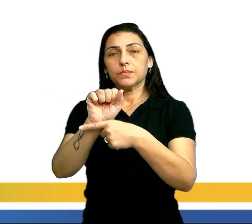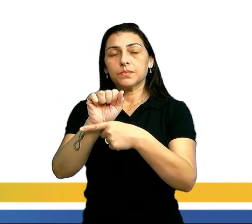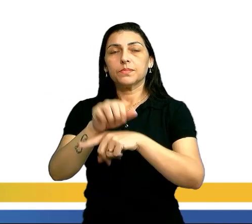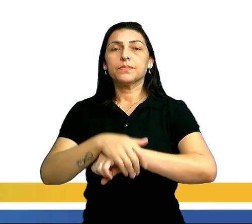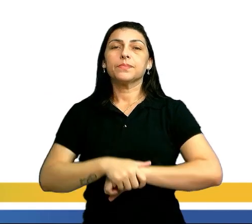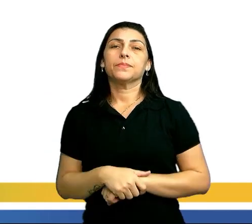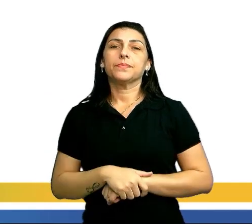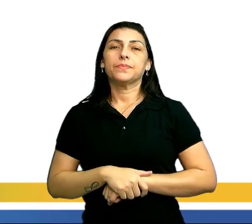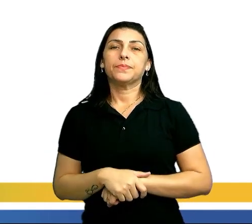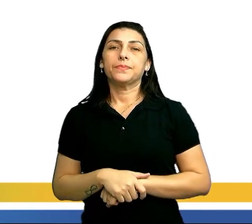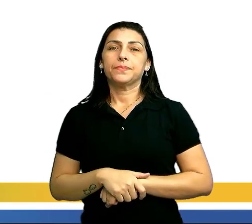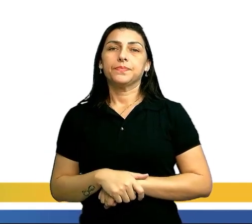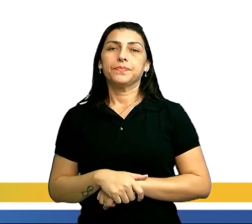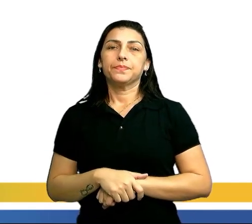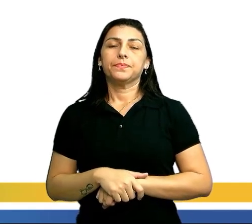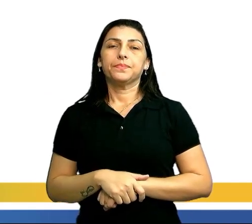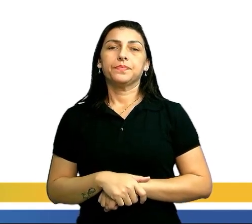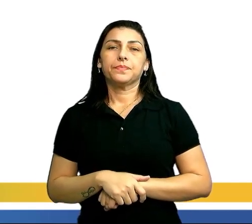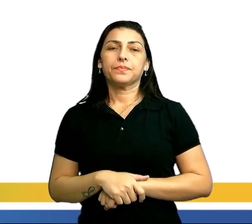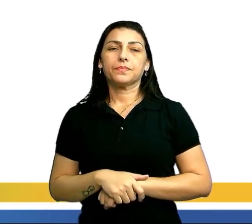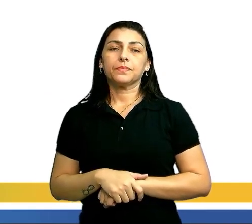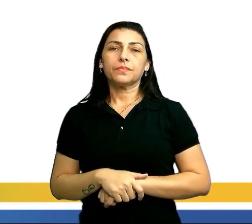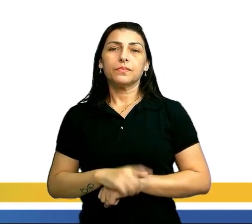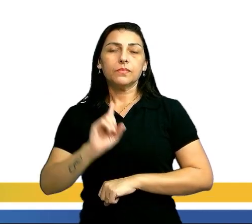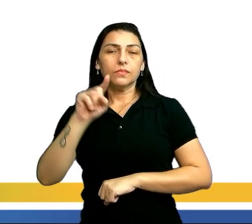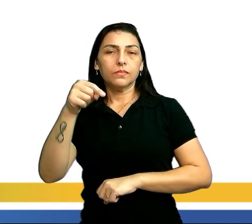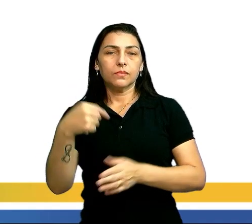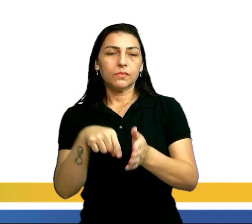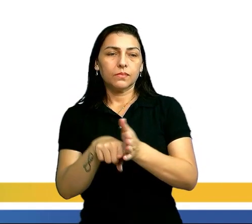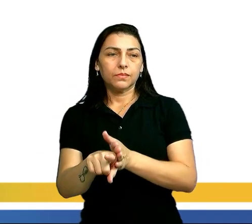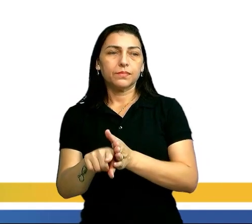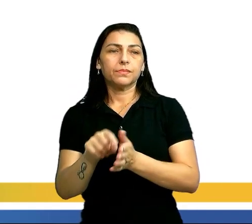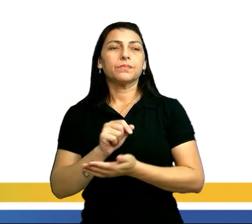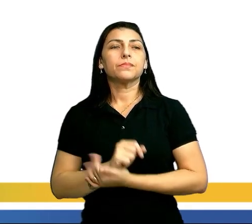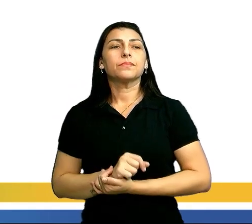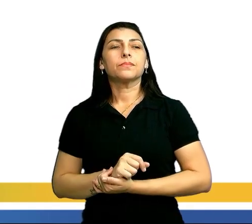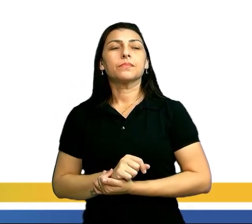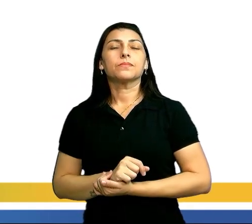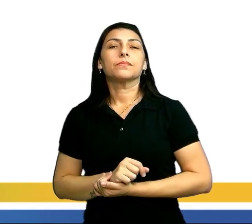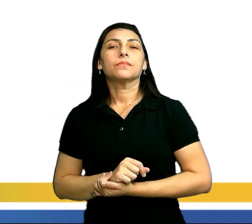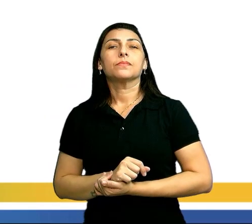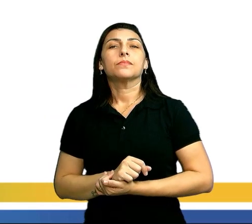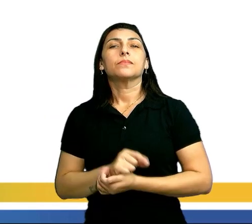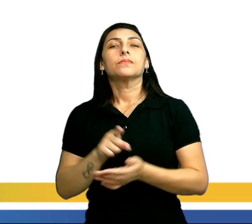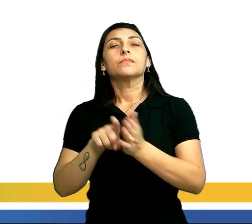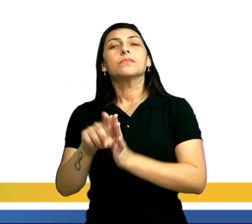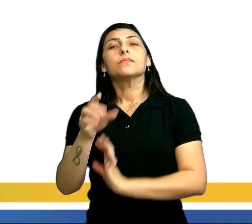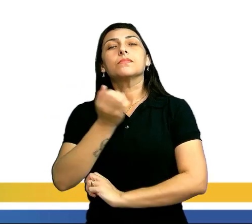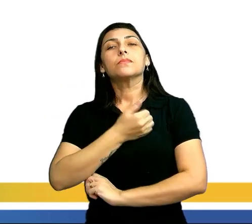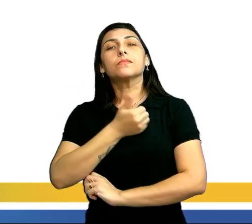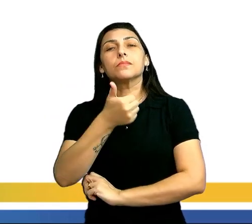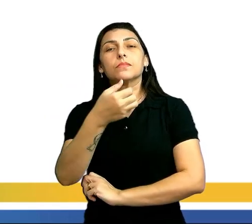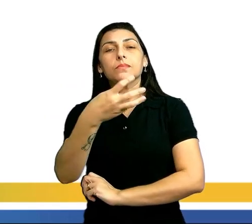a alternativa A. Vamos para a próxima questão.